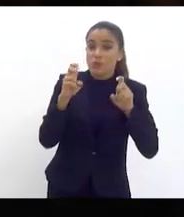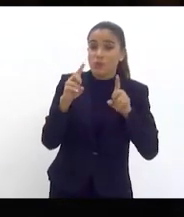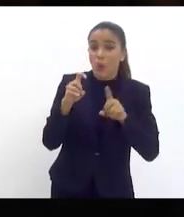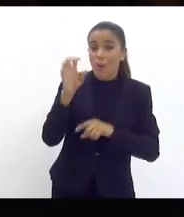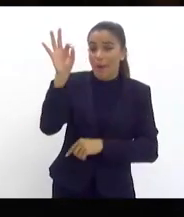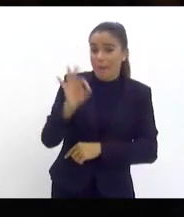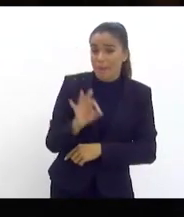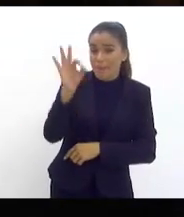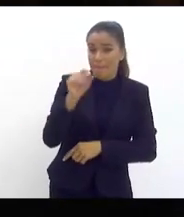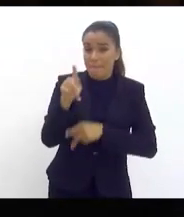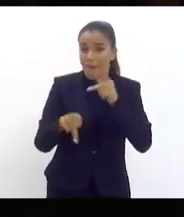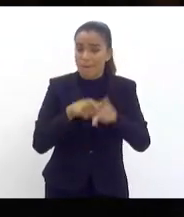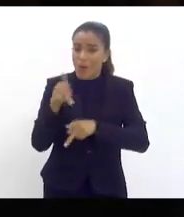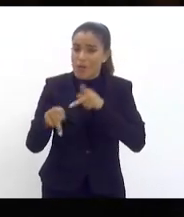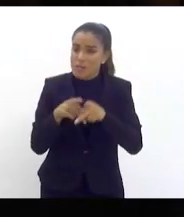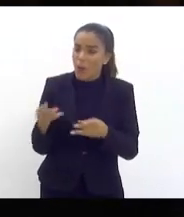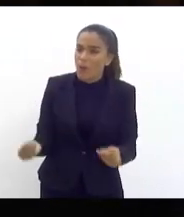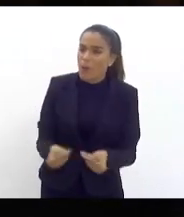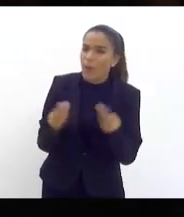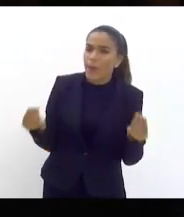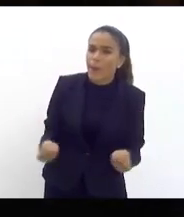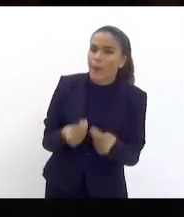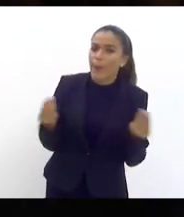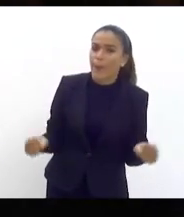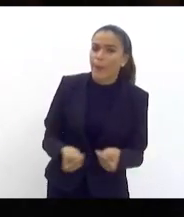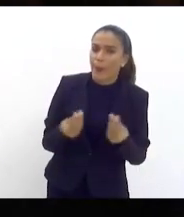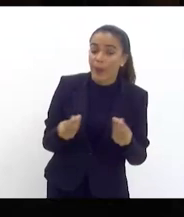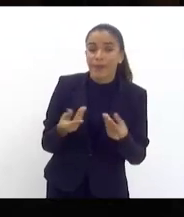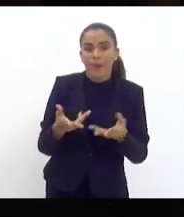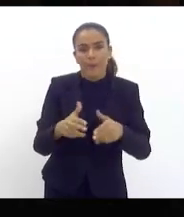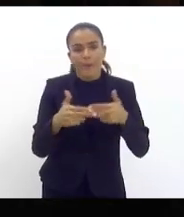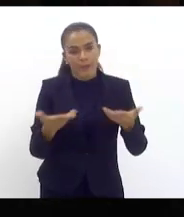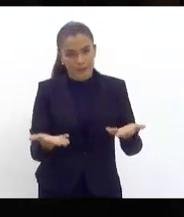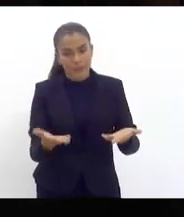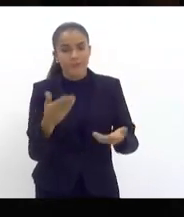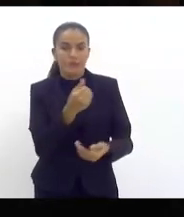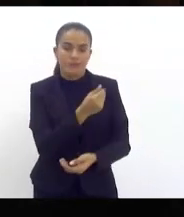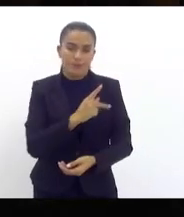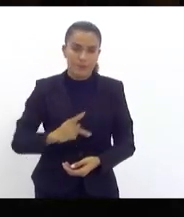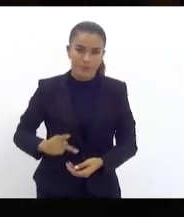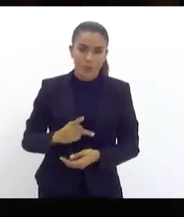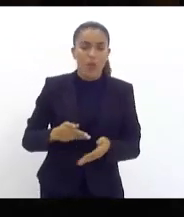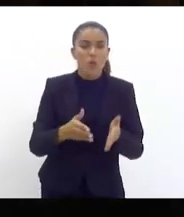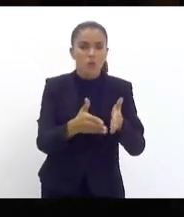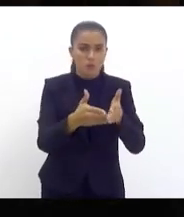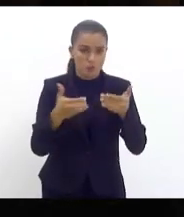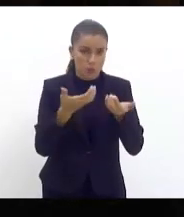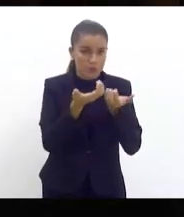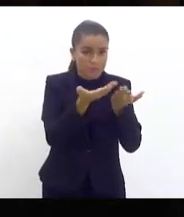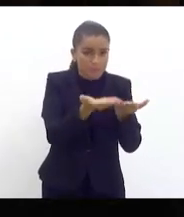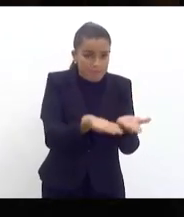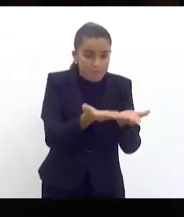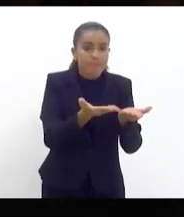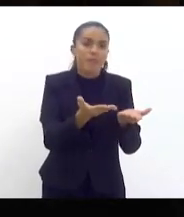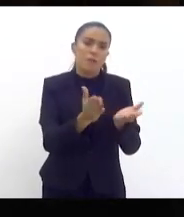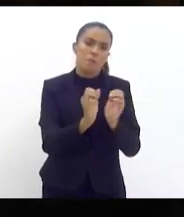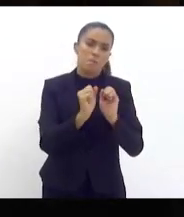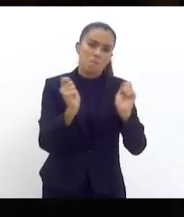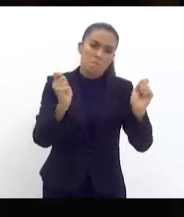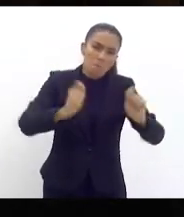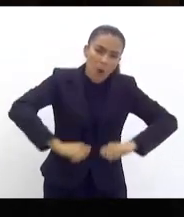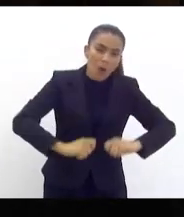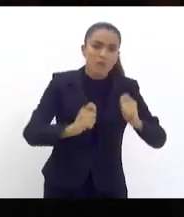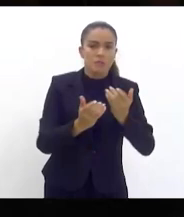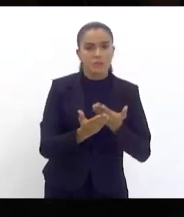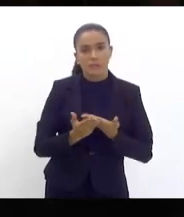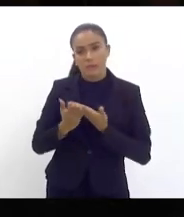da população que é extremamente vulnerabilizada. Então, portanto, senhor presidente, eu solicito a Vossa Excelência que possa encaminhar